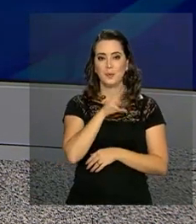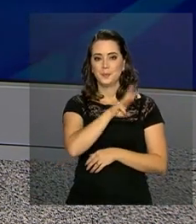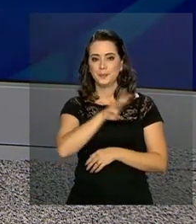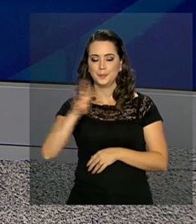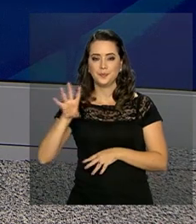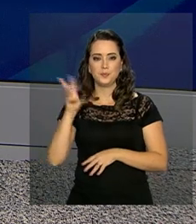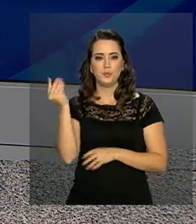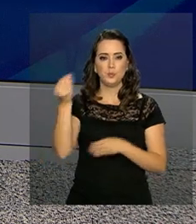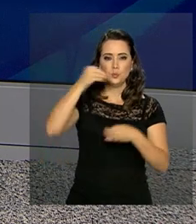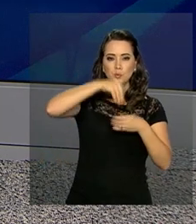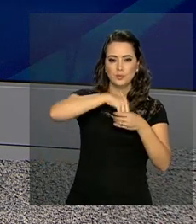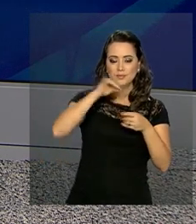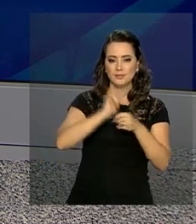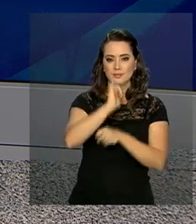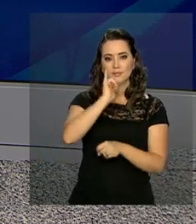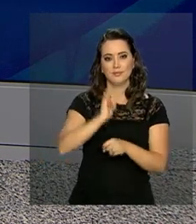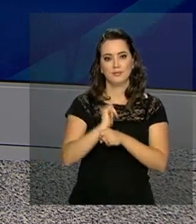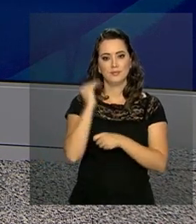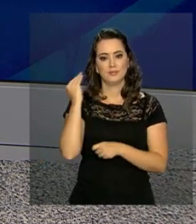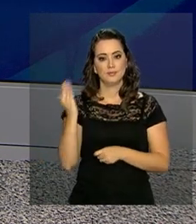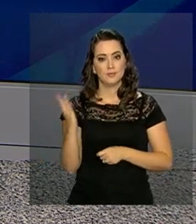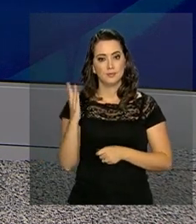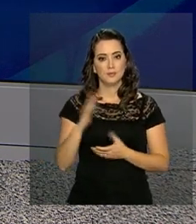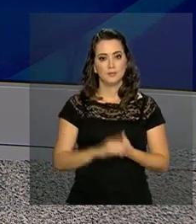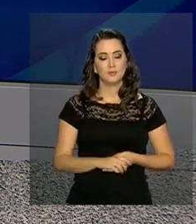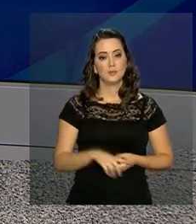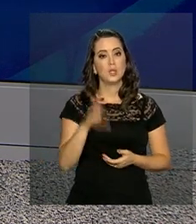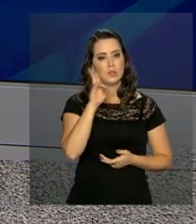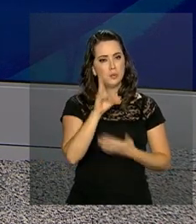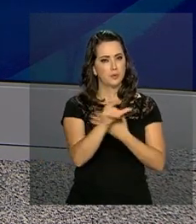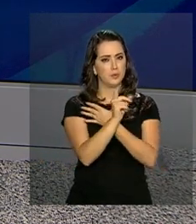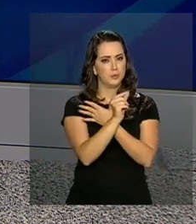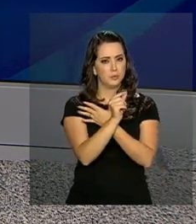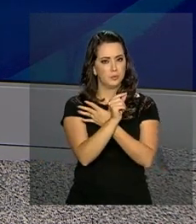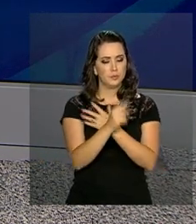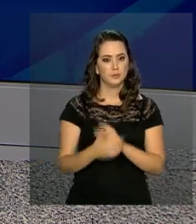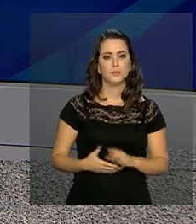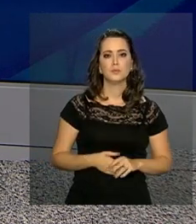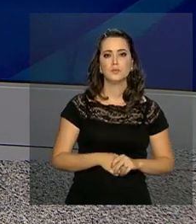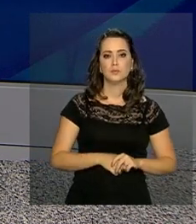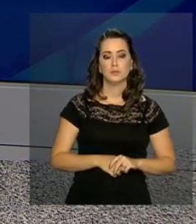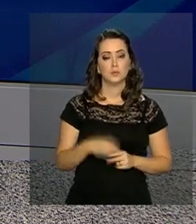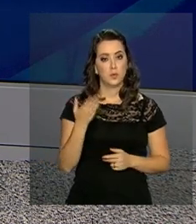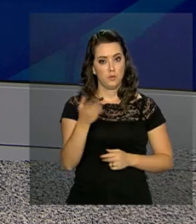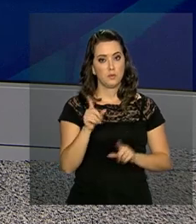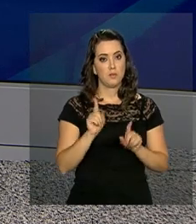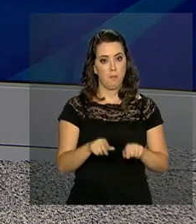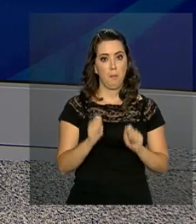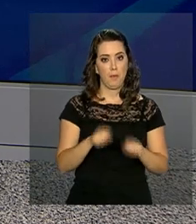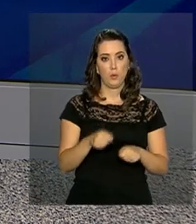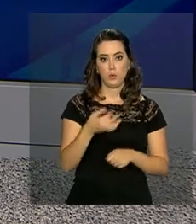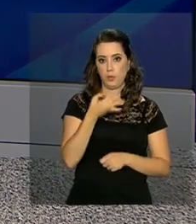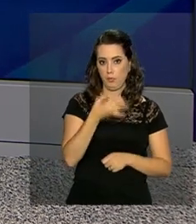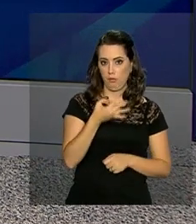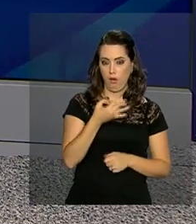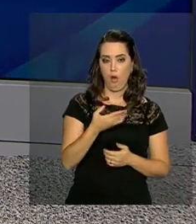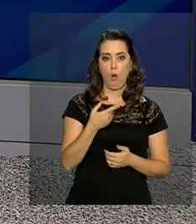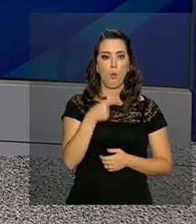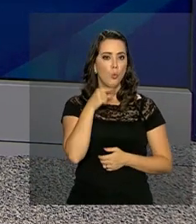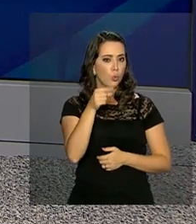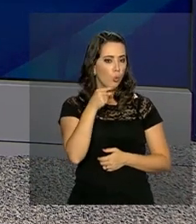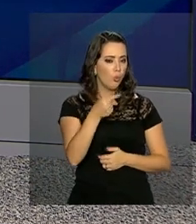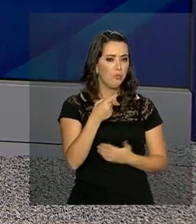e todas as reportagens estão em nosso canal no YouTube. Acesse também o nosso perfil no Twitter e você pode mandar suas sugestões